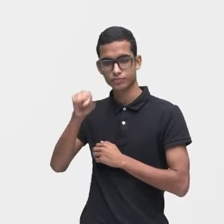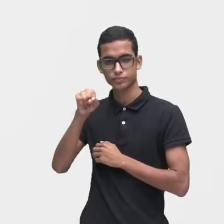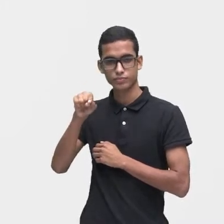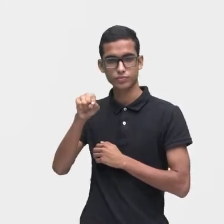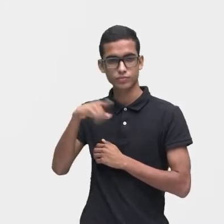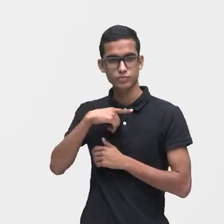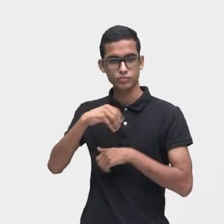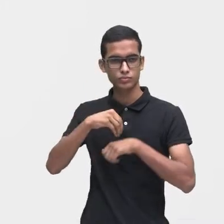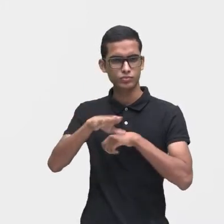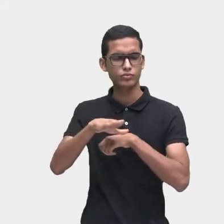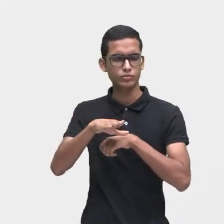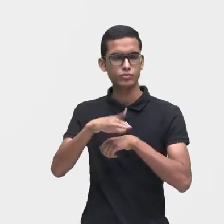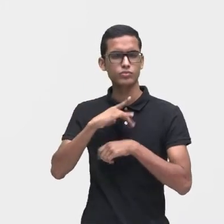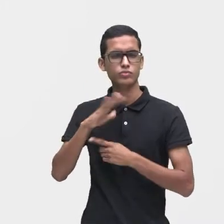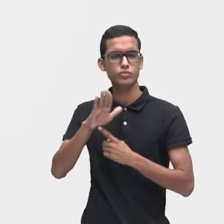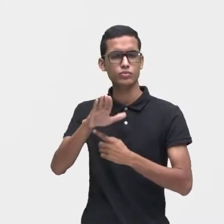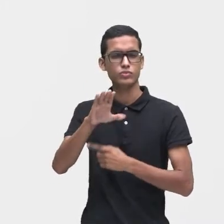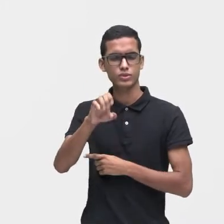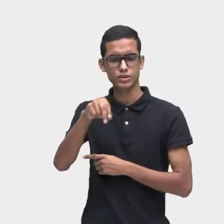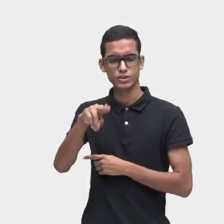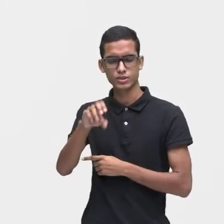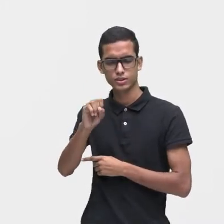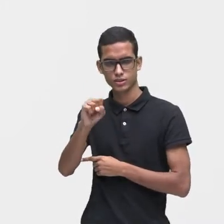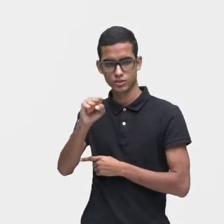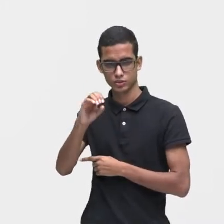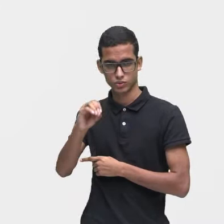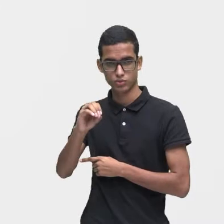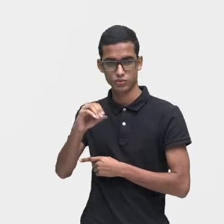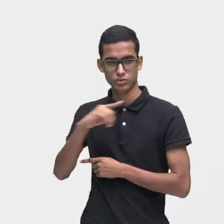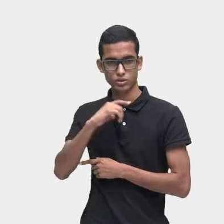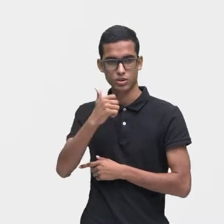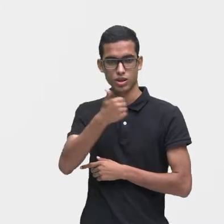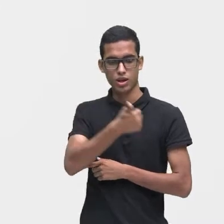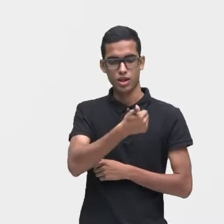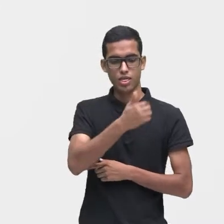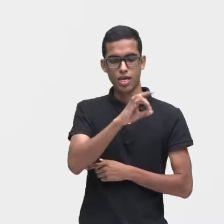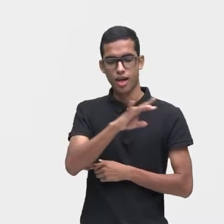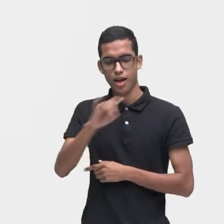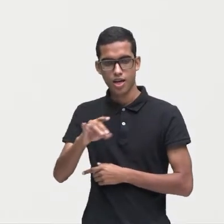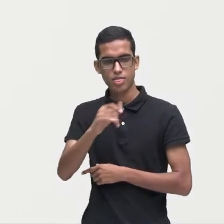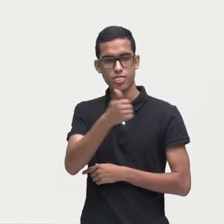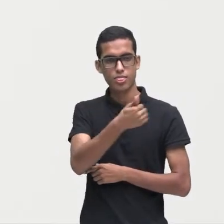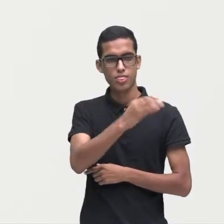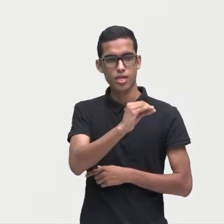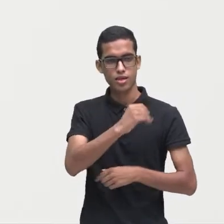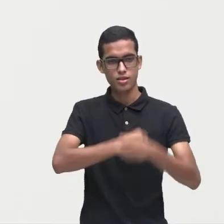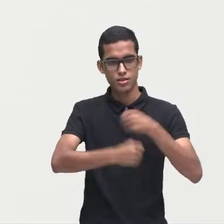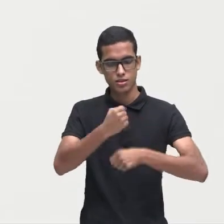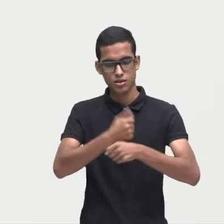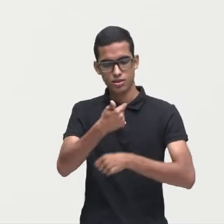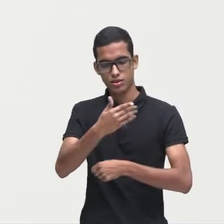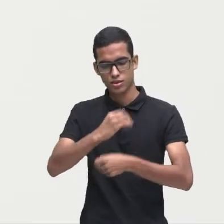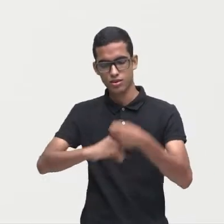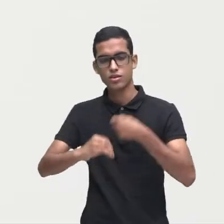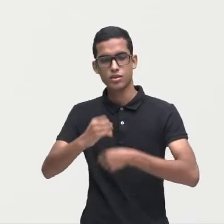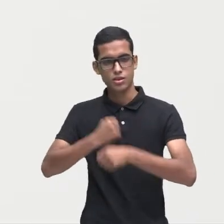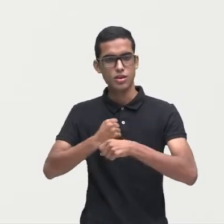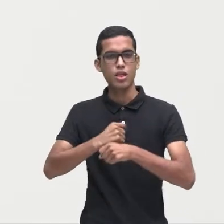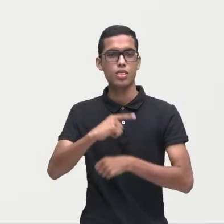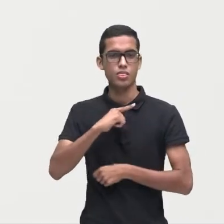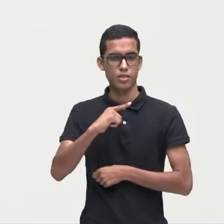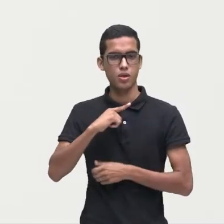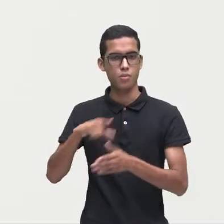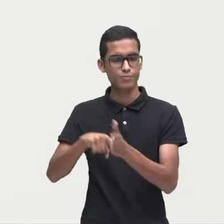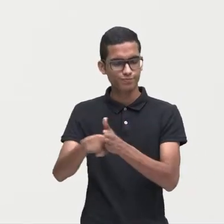ele publica um censo, né, de 10 em 10 anos, tá? Hoje nós já passamos dos 200